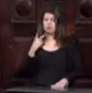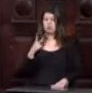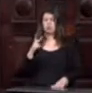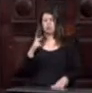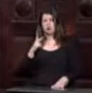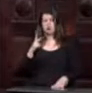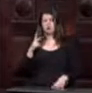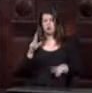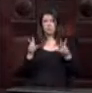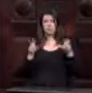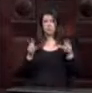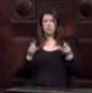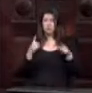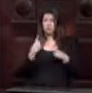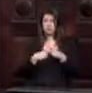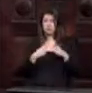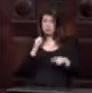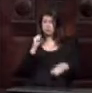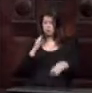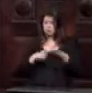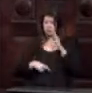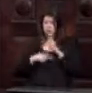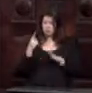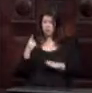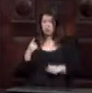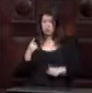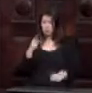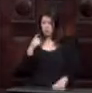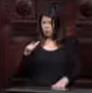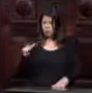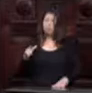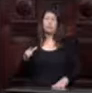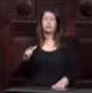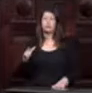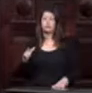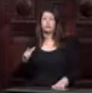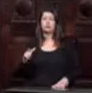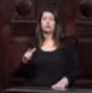isso, uma vez que posso até